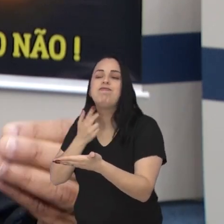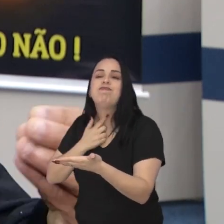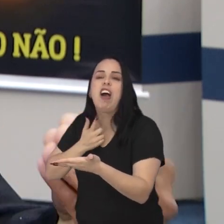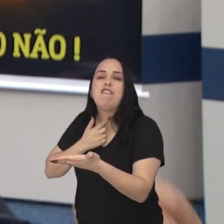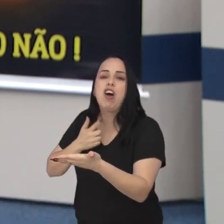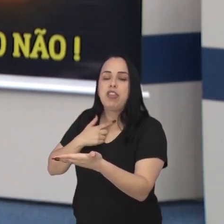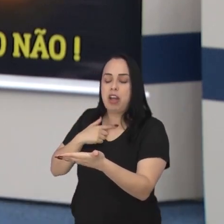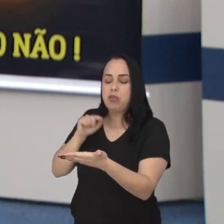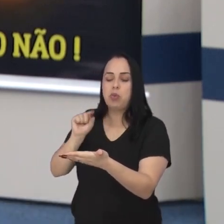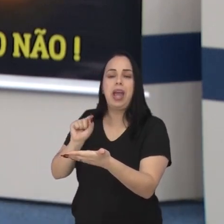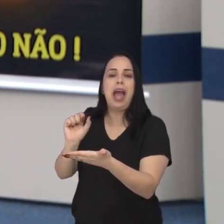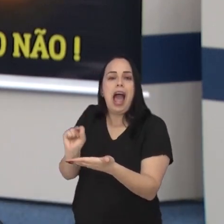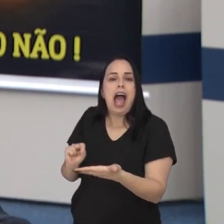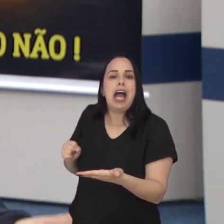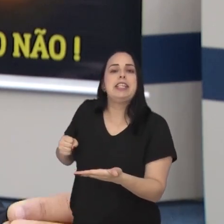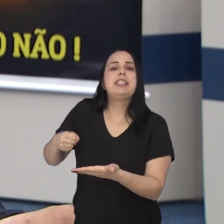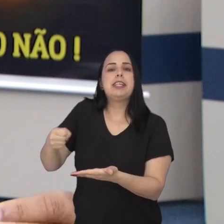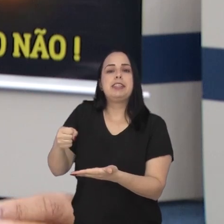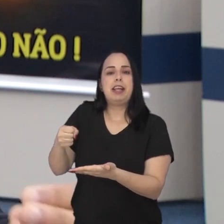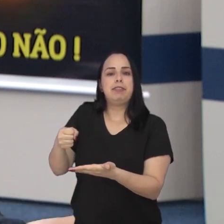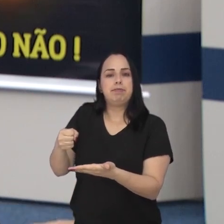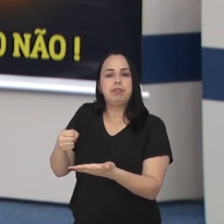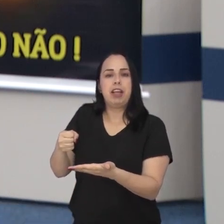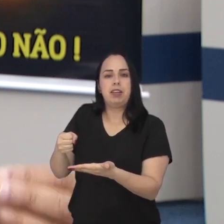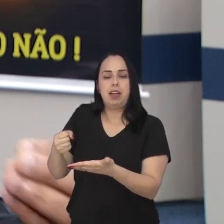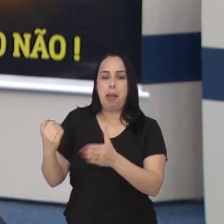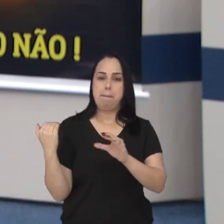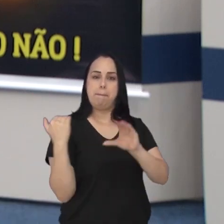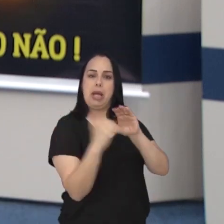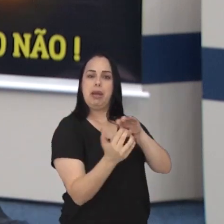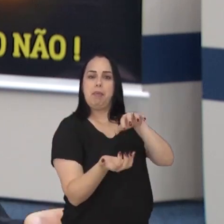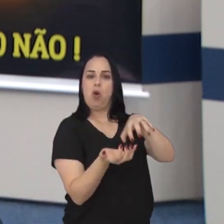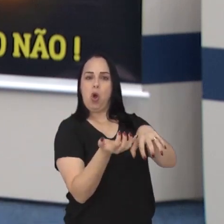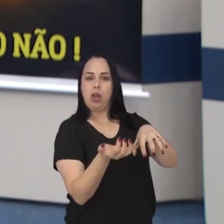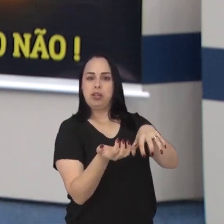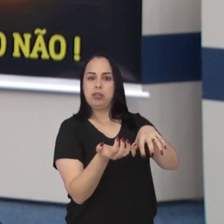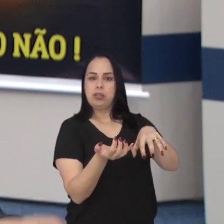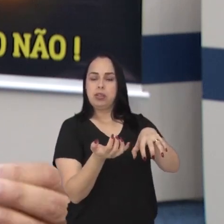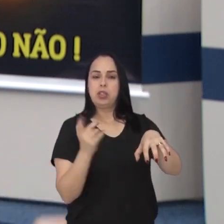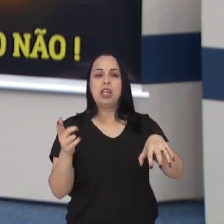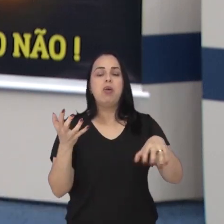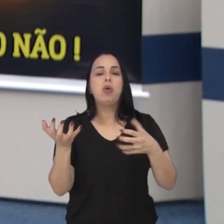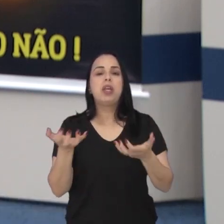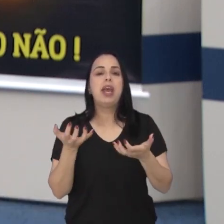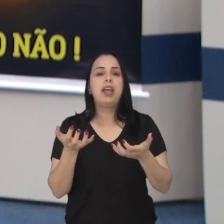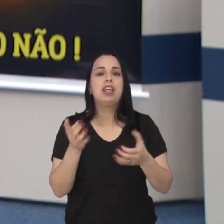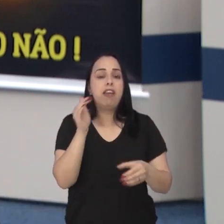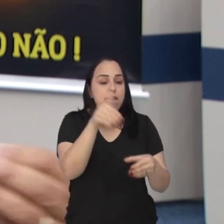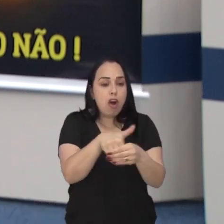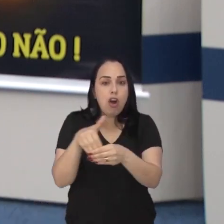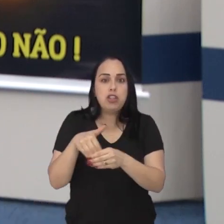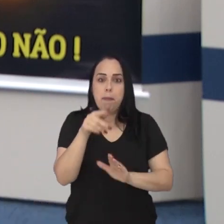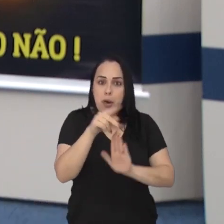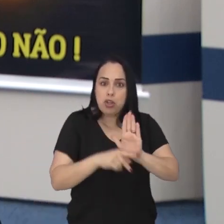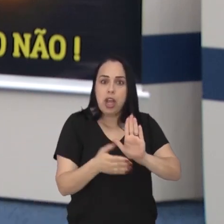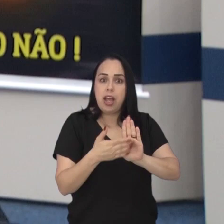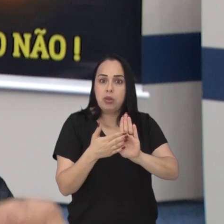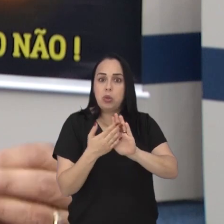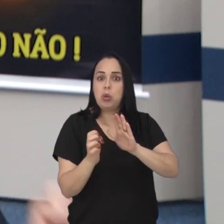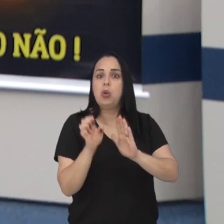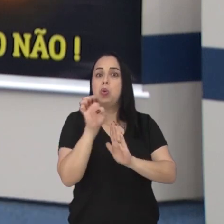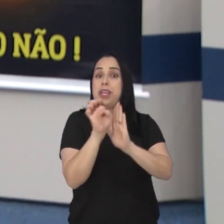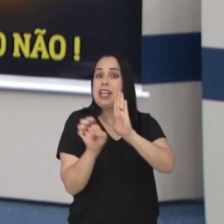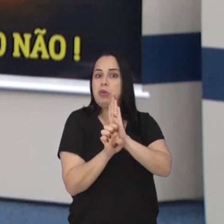culmina naquilo que nós desejamos, que é a nossa ação, a nossa tarefa de casa. Mandar para o Congresso Nacional o nosso desejo que seja